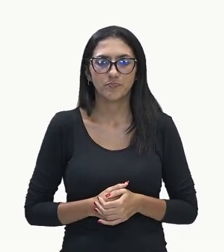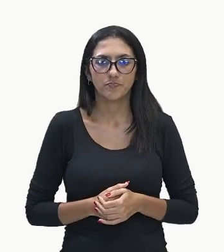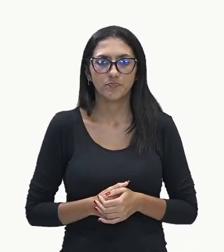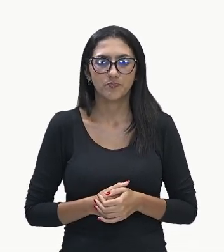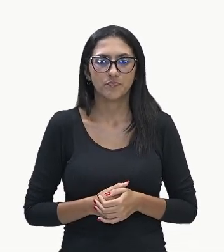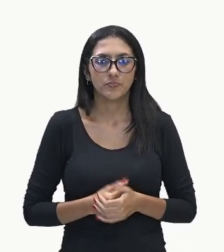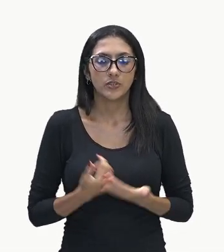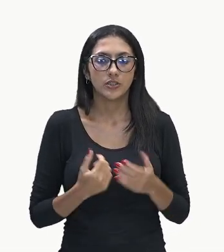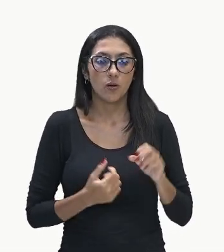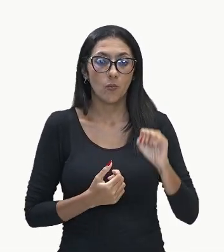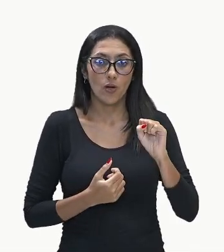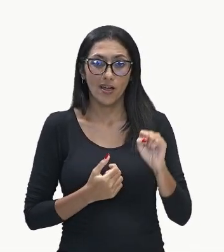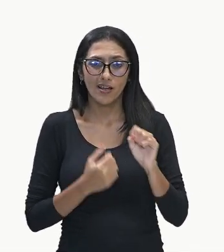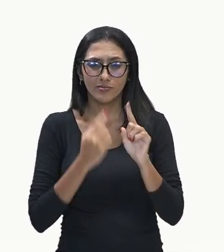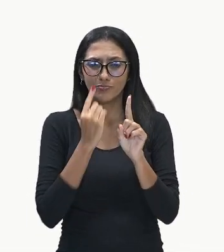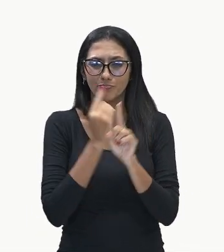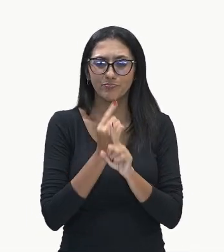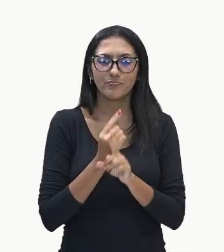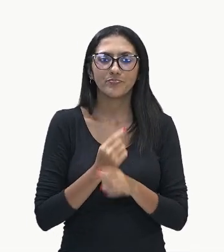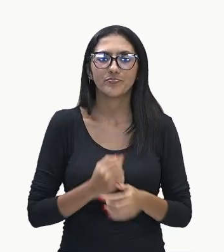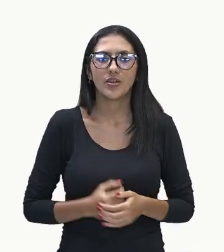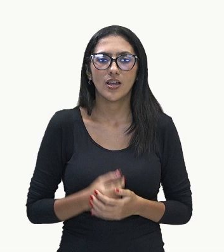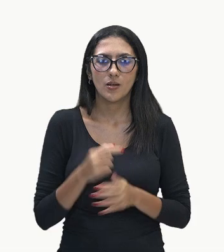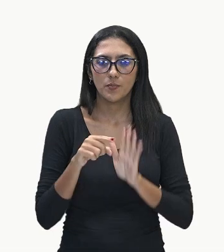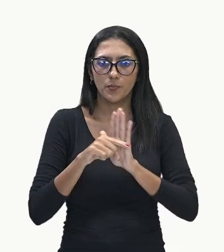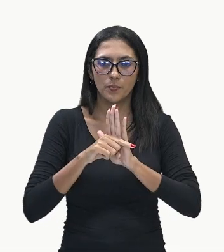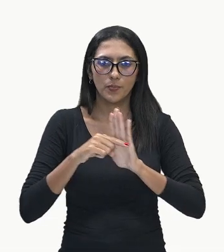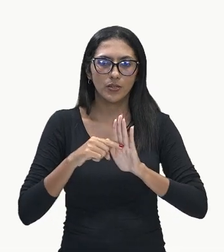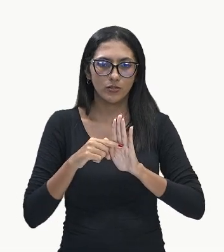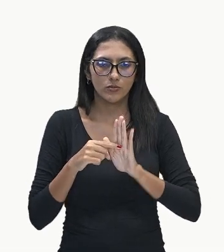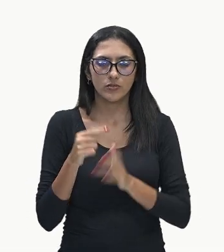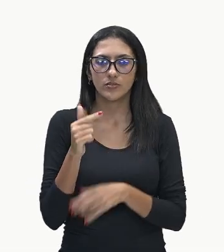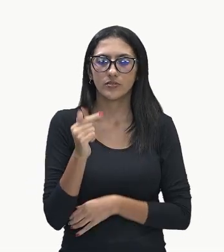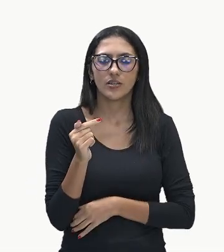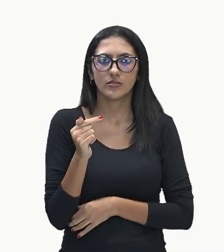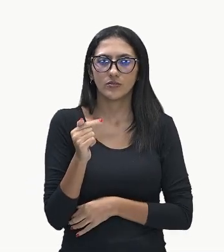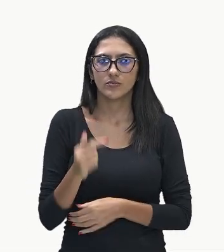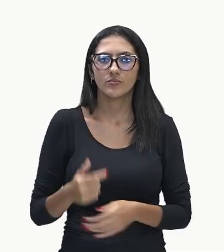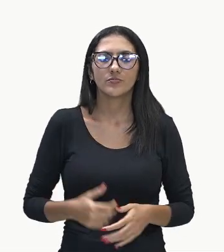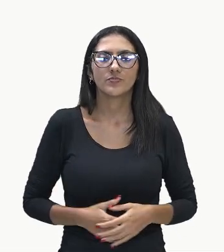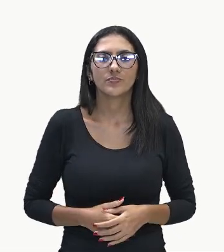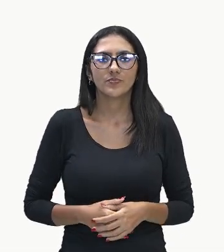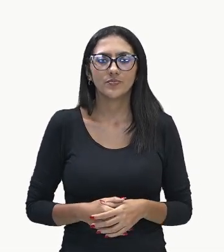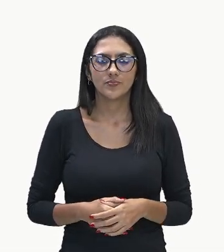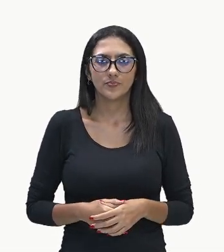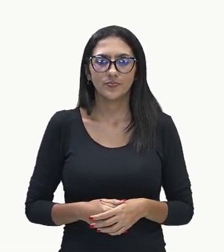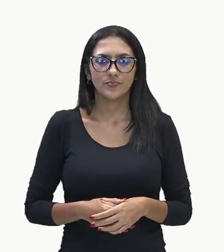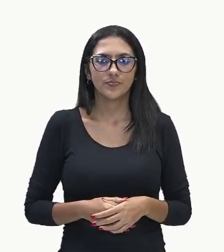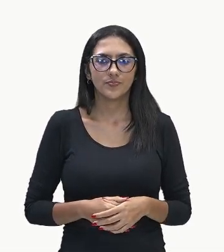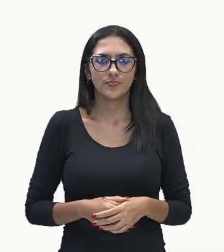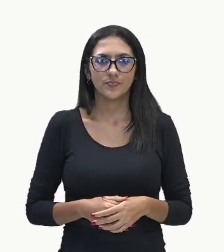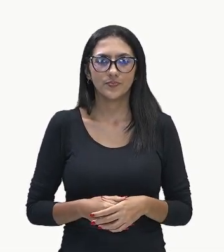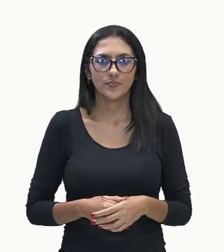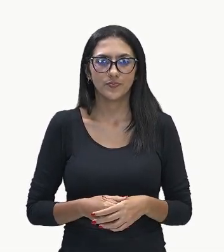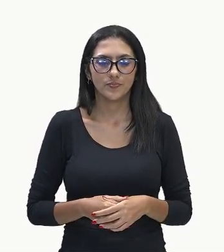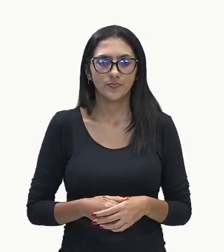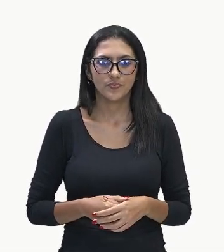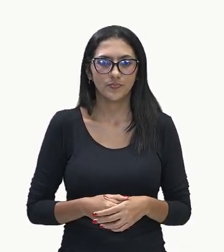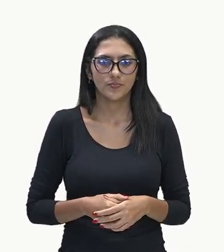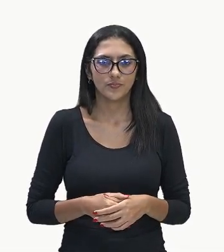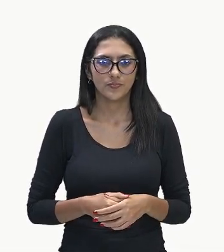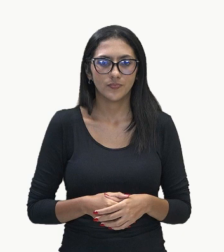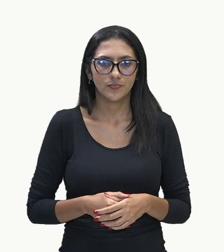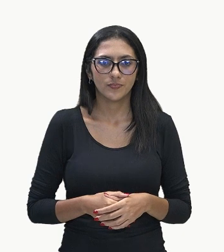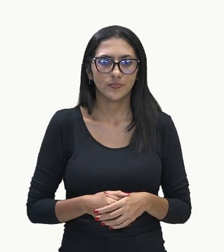aqui é igual a menos 7. Mas sabe o que significa